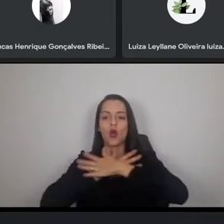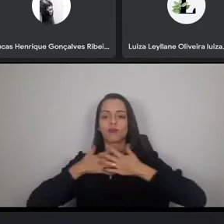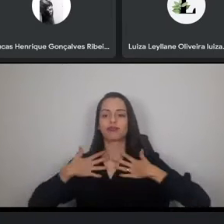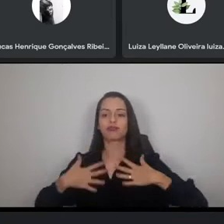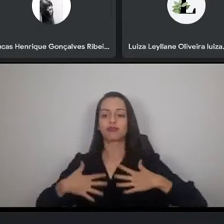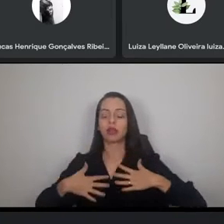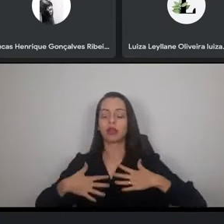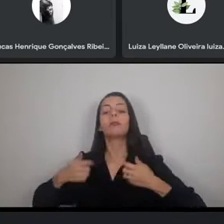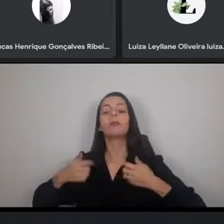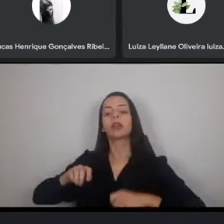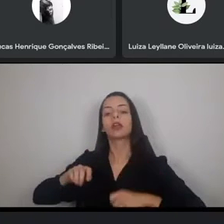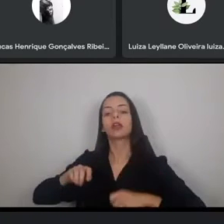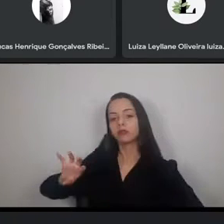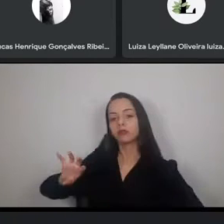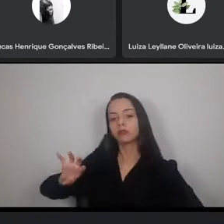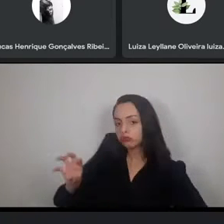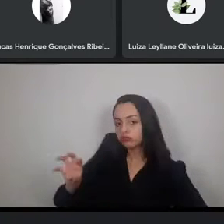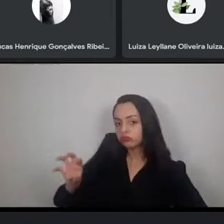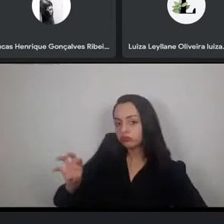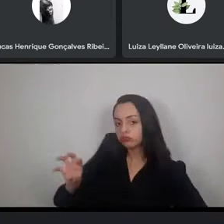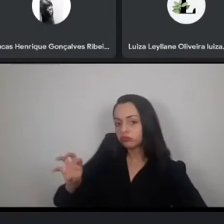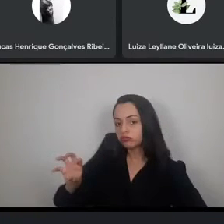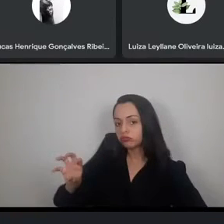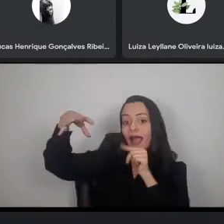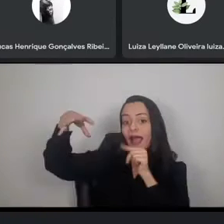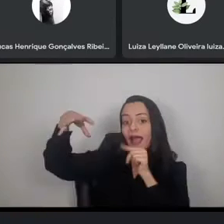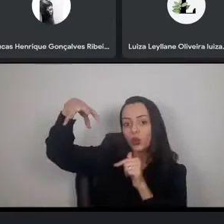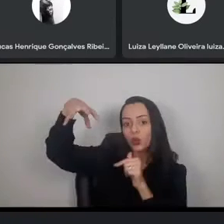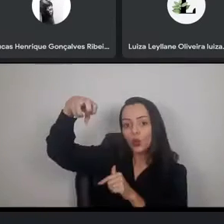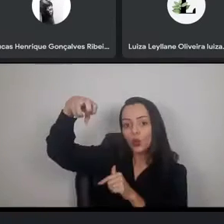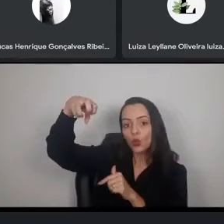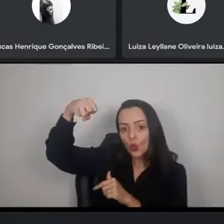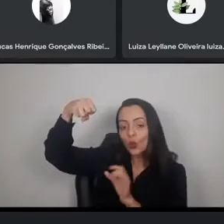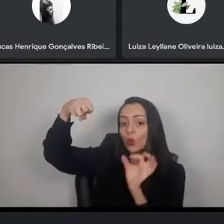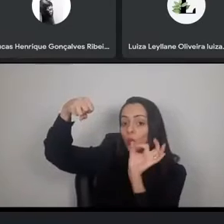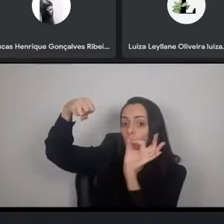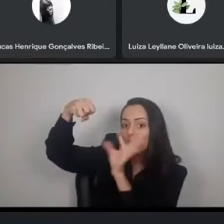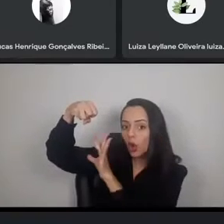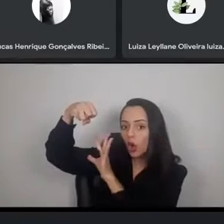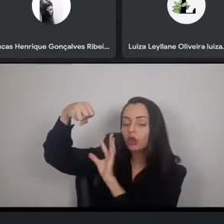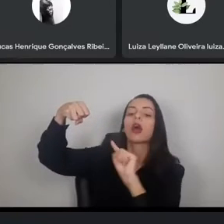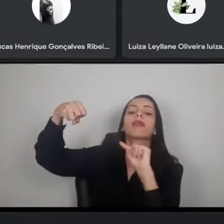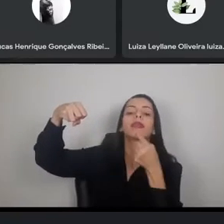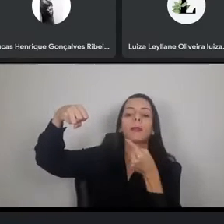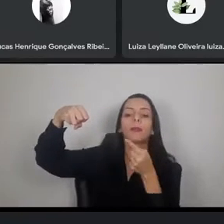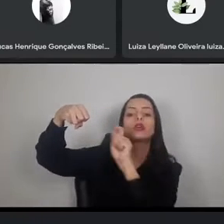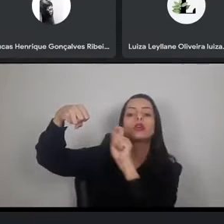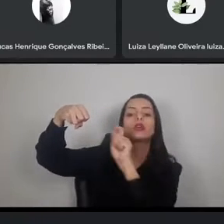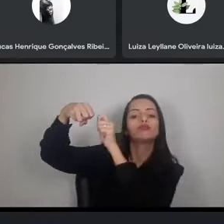chuveiro desligado. E o interessante disso tudo, que se tiver um